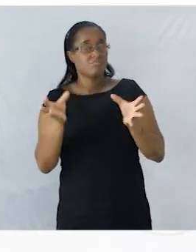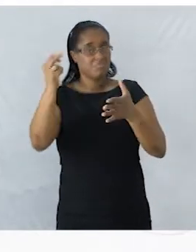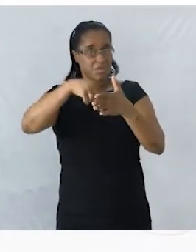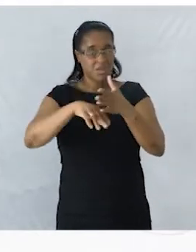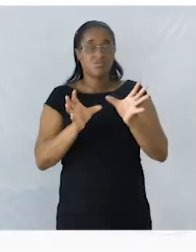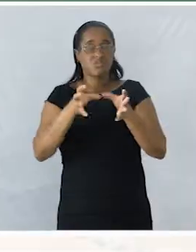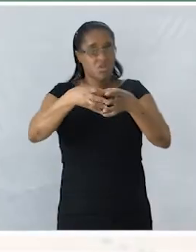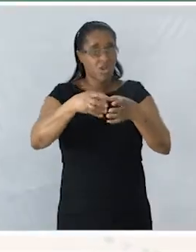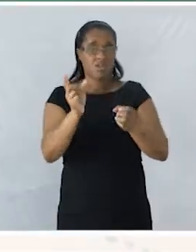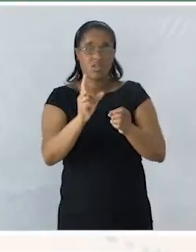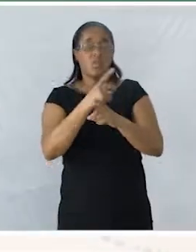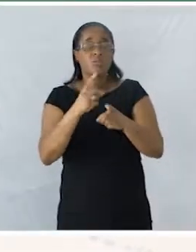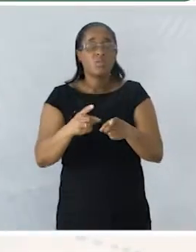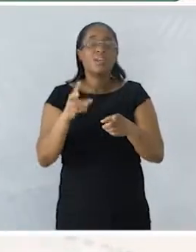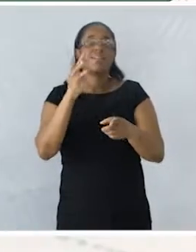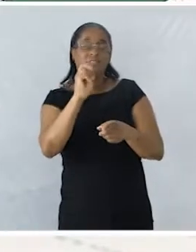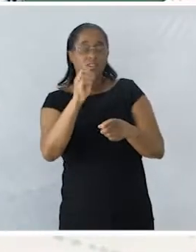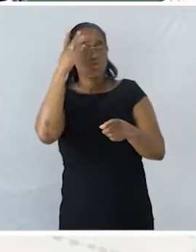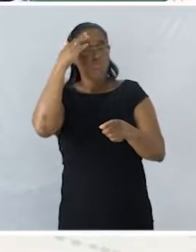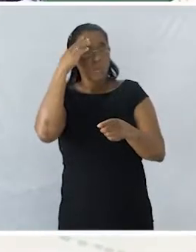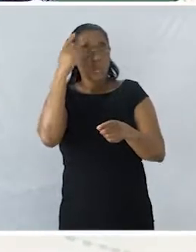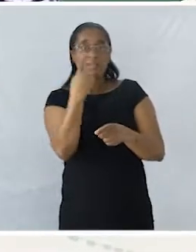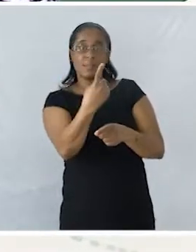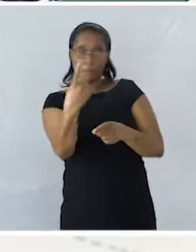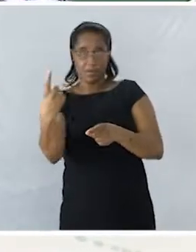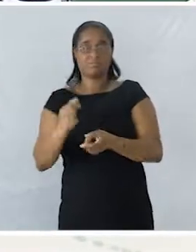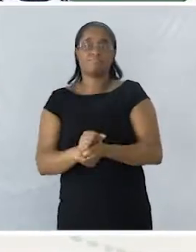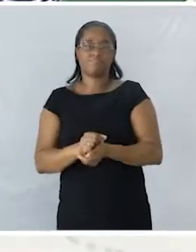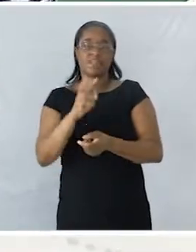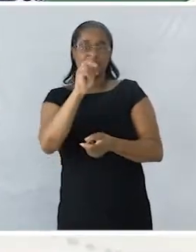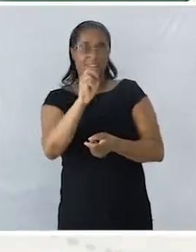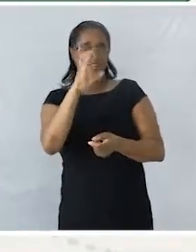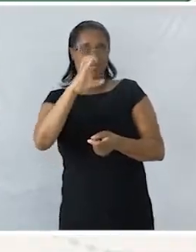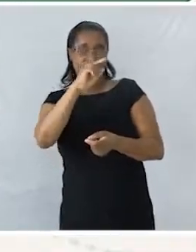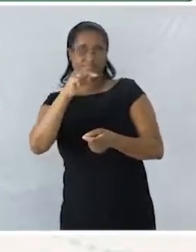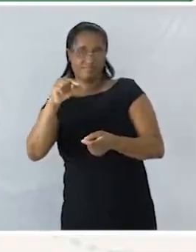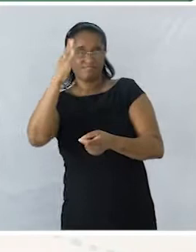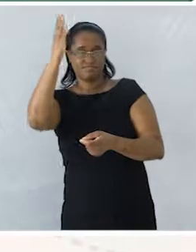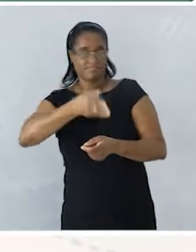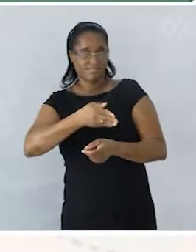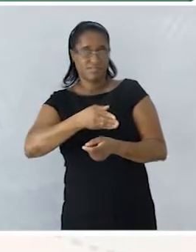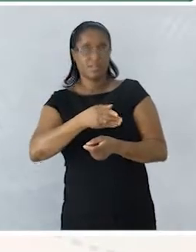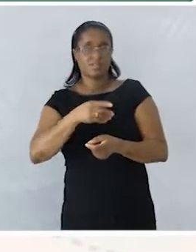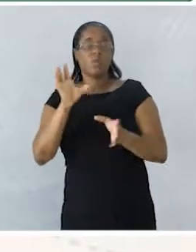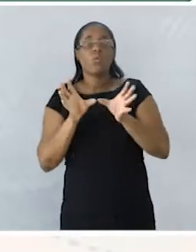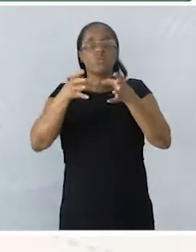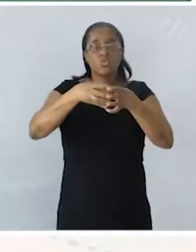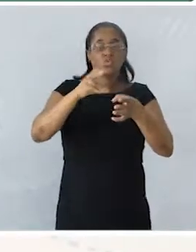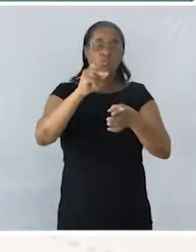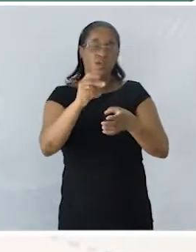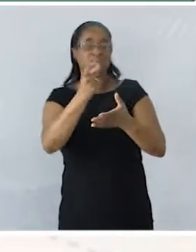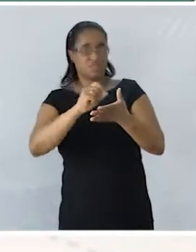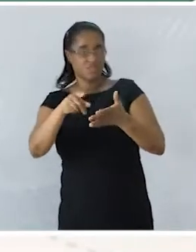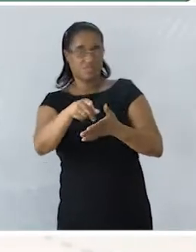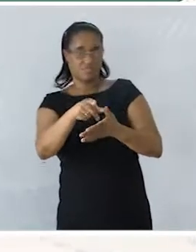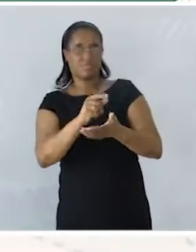número ímpar. Escrevemos da seguinte forma: 3 não pertence ao conjunto A. Tá certo? É